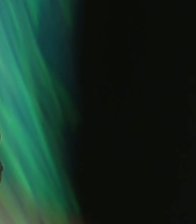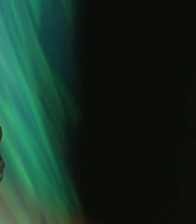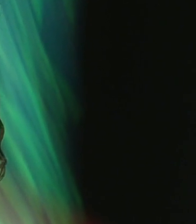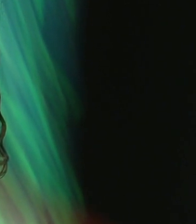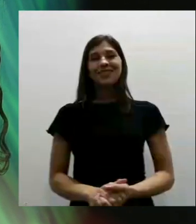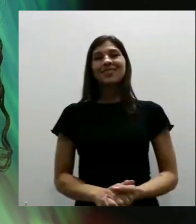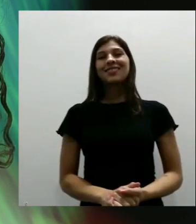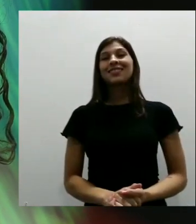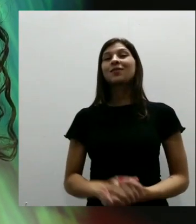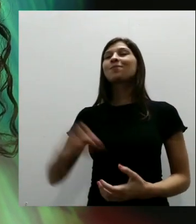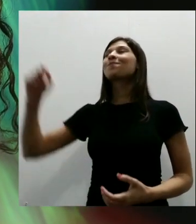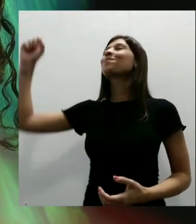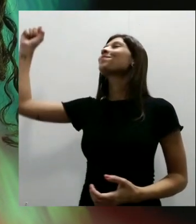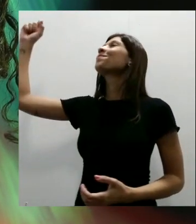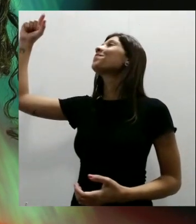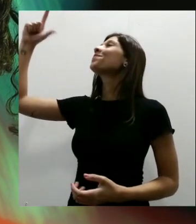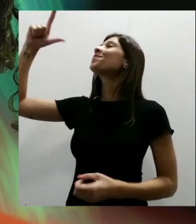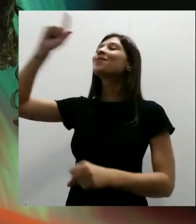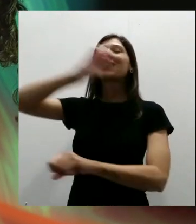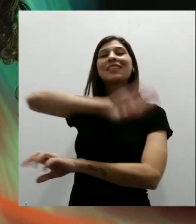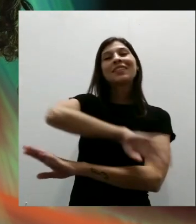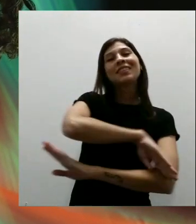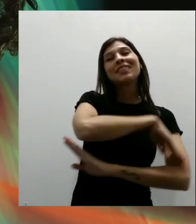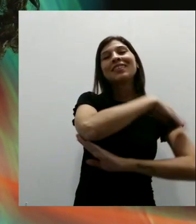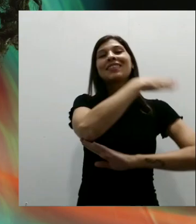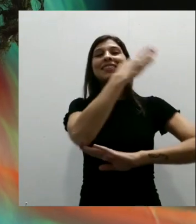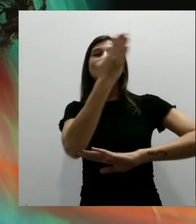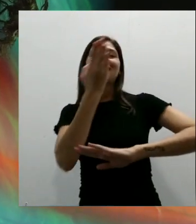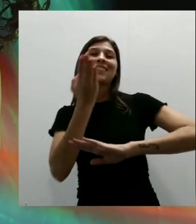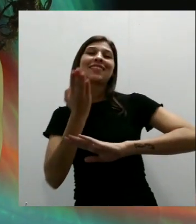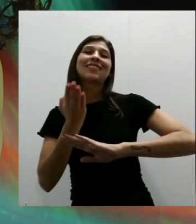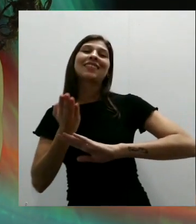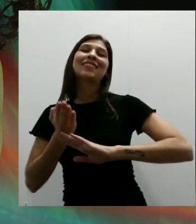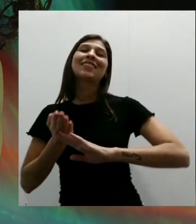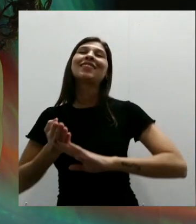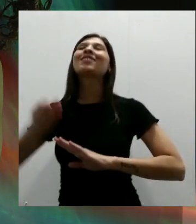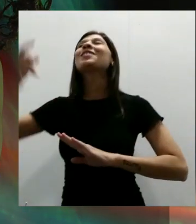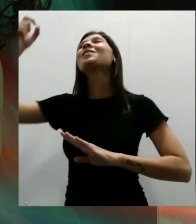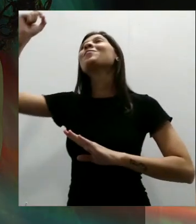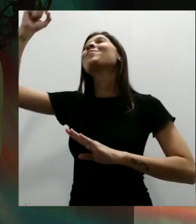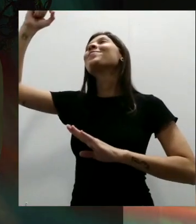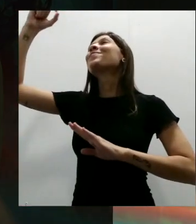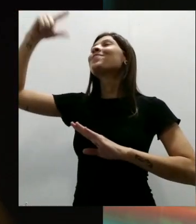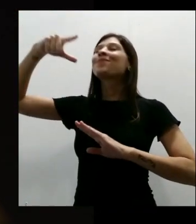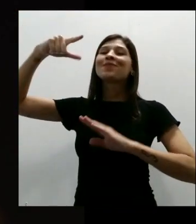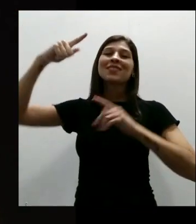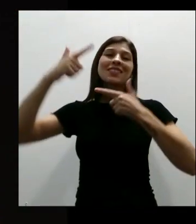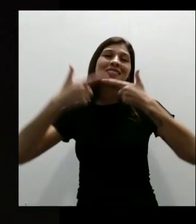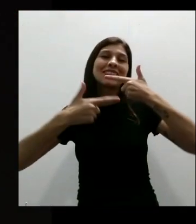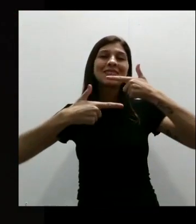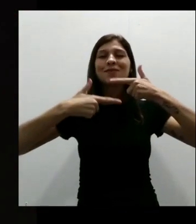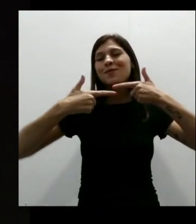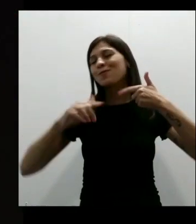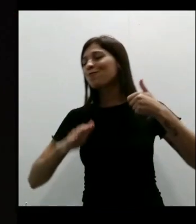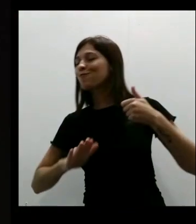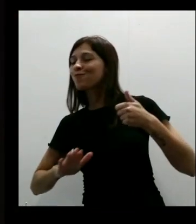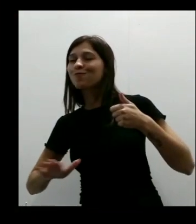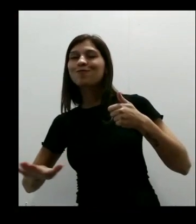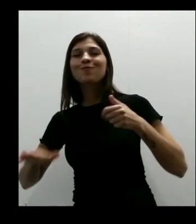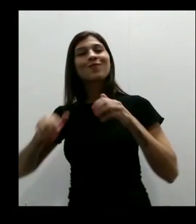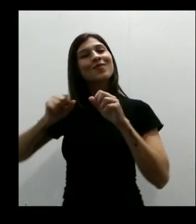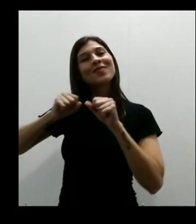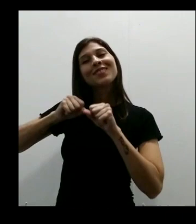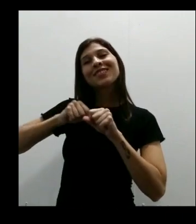O sol aqui nasce toda hora, porque ele nasce no sorriso das crianças e espalha a luz